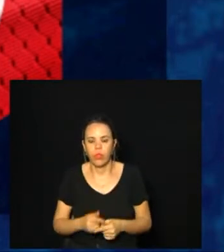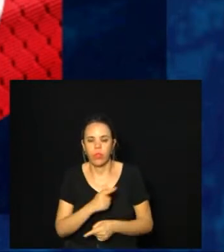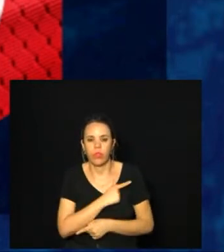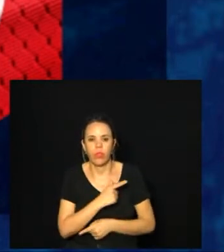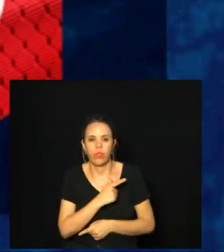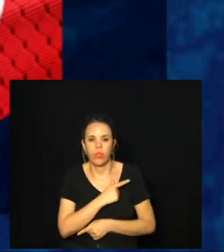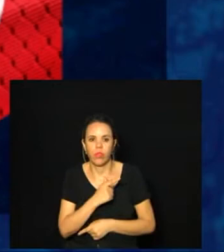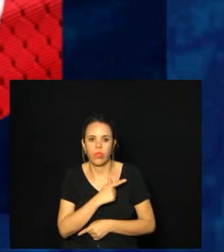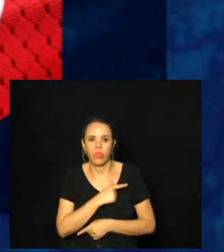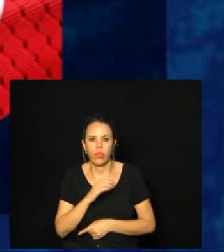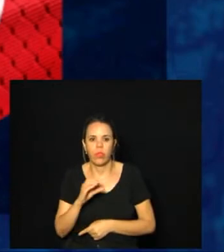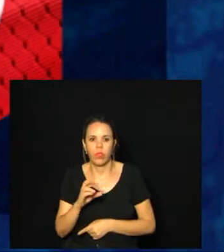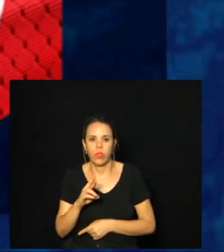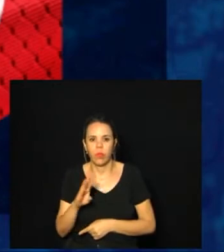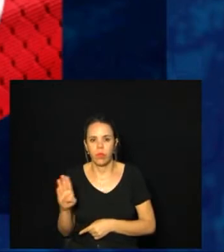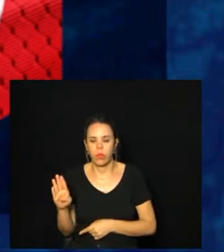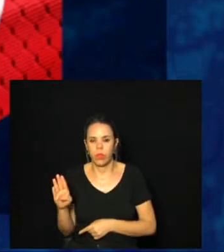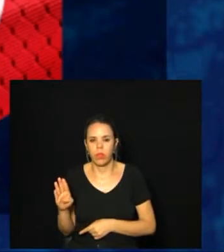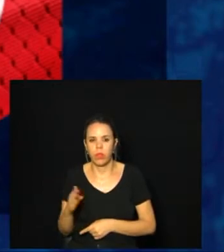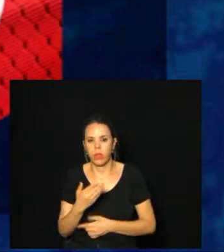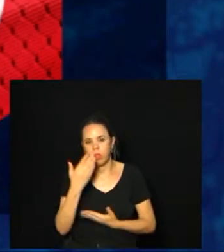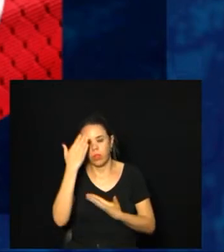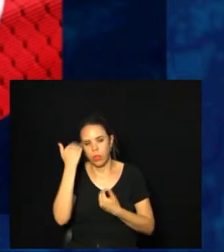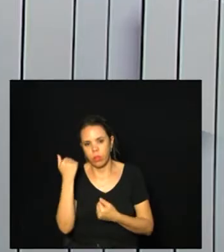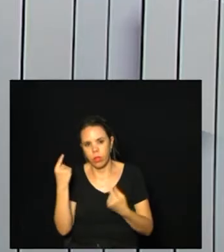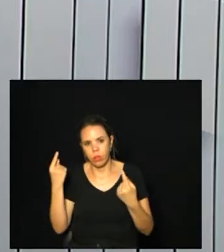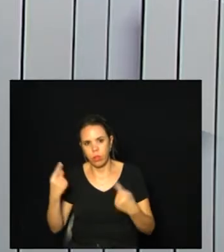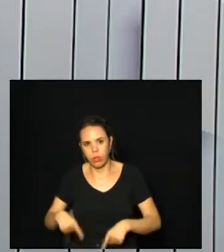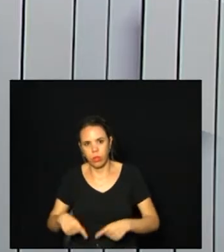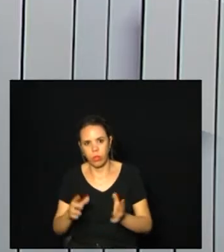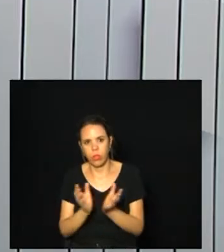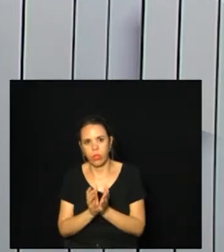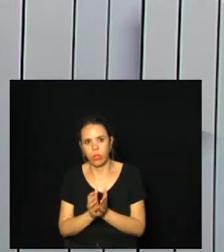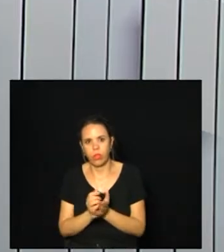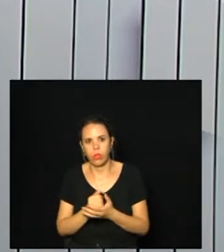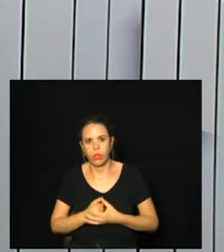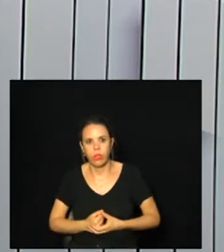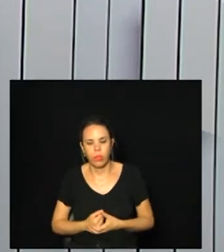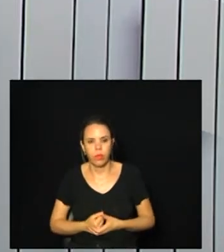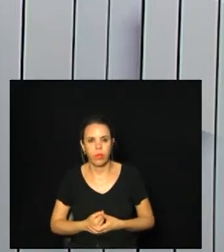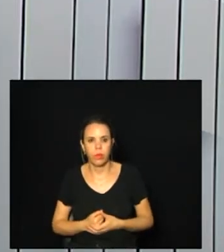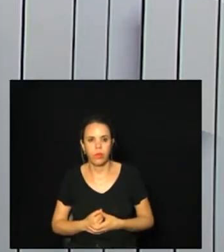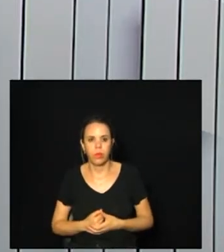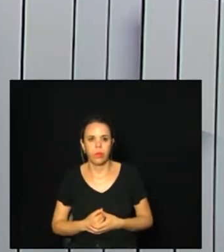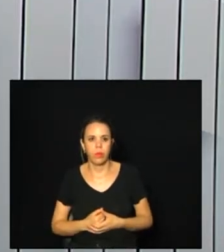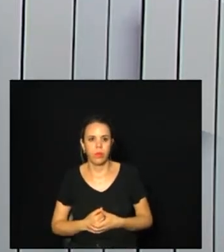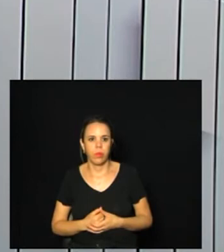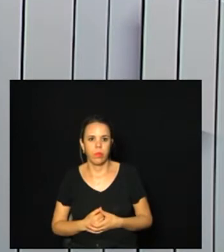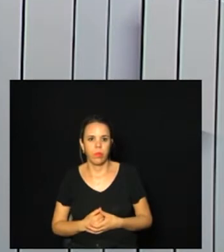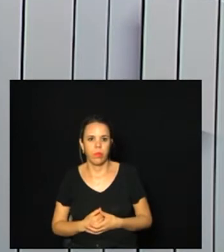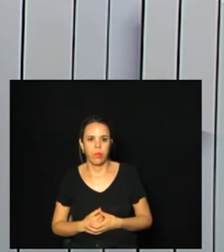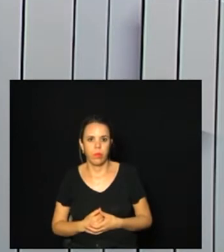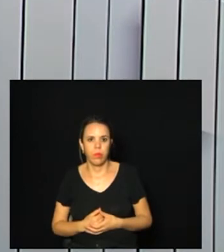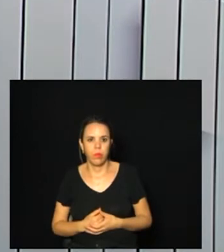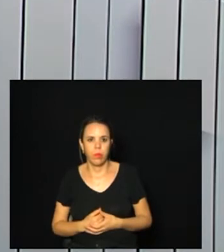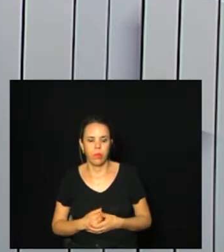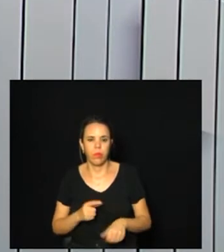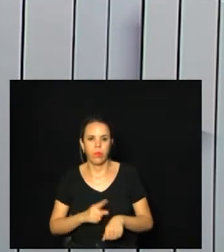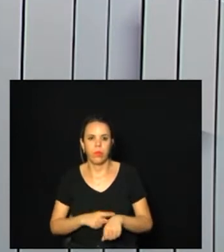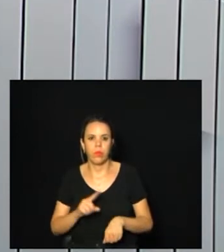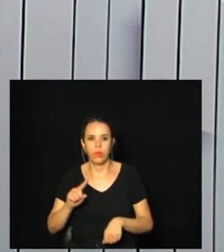Guarani quanto o CRB, quanto o Ponte Preta contra a equipe do Náutico. Bom, agora nós vamos aqui com o nosso